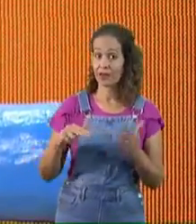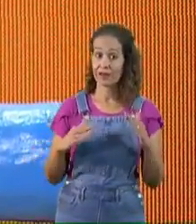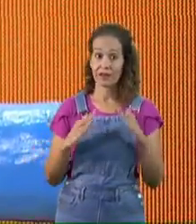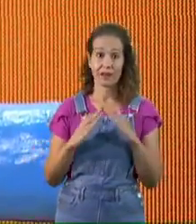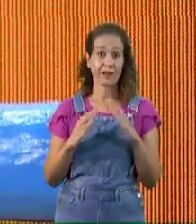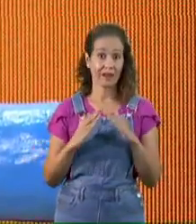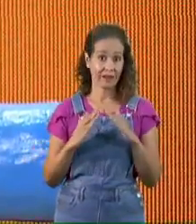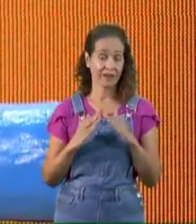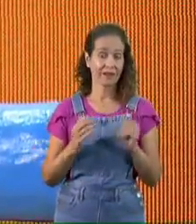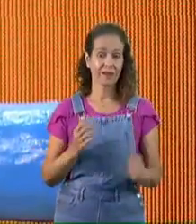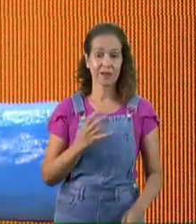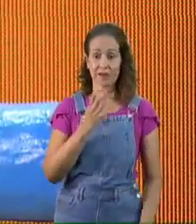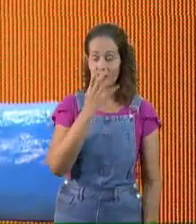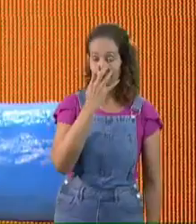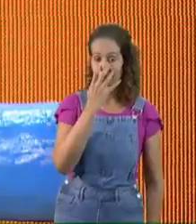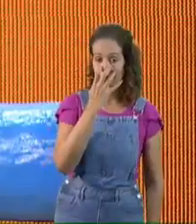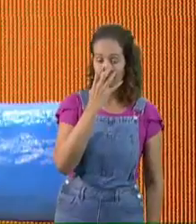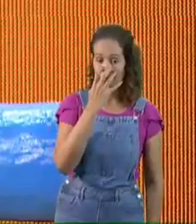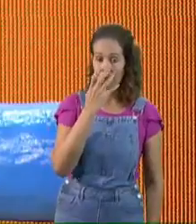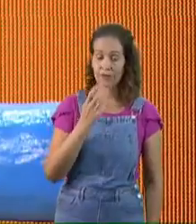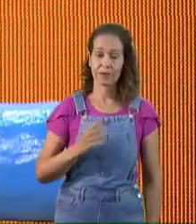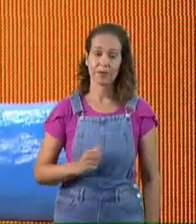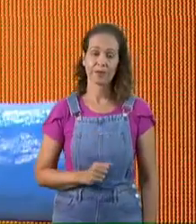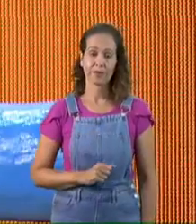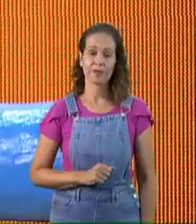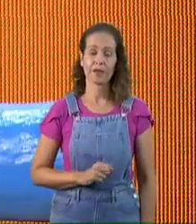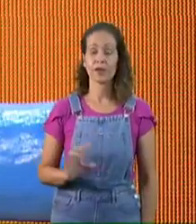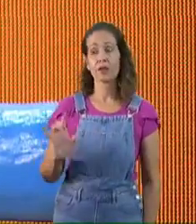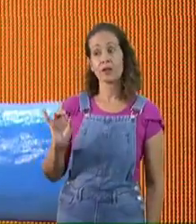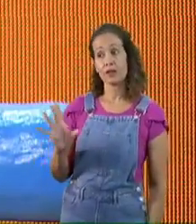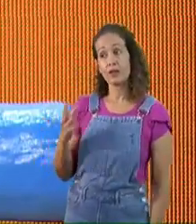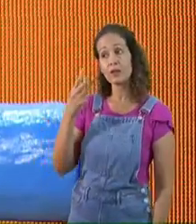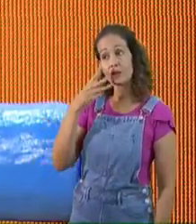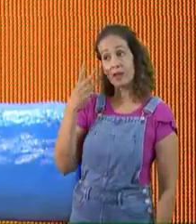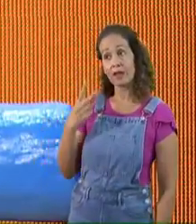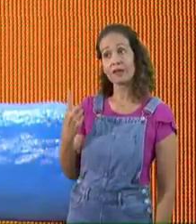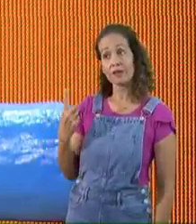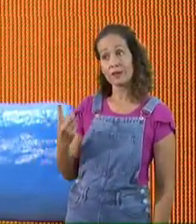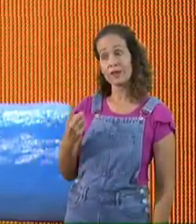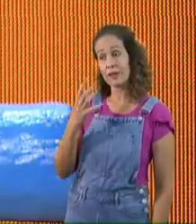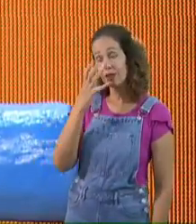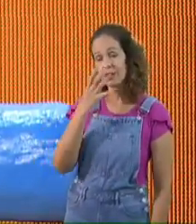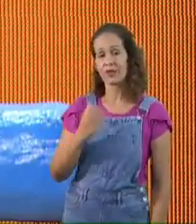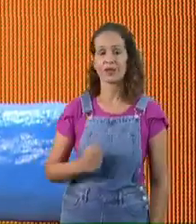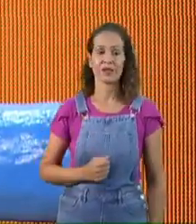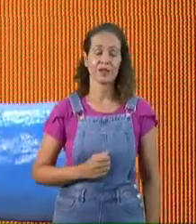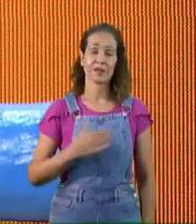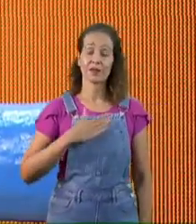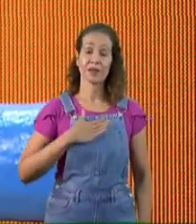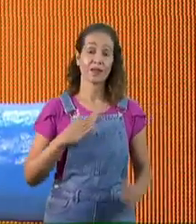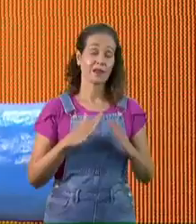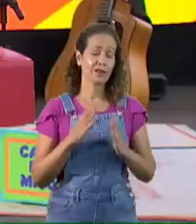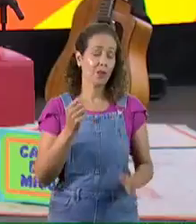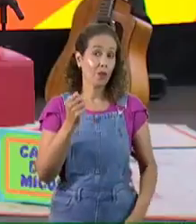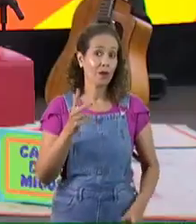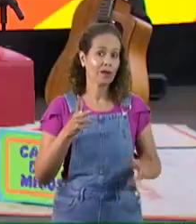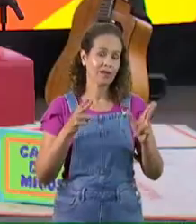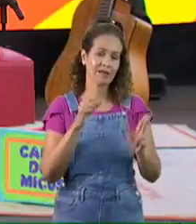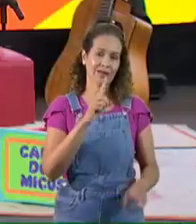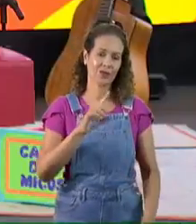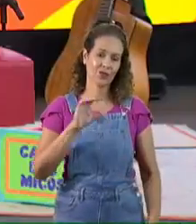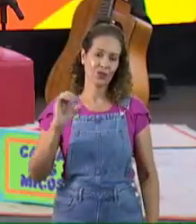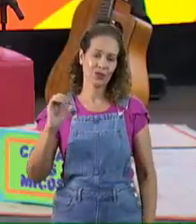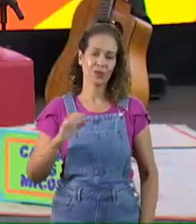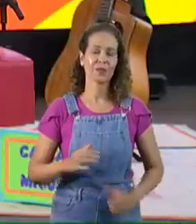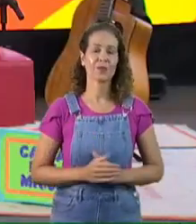viu? Cachorro... Um gato e um cachorro. Um gato e um cachorro? Minha casa é quase igual um zoológico. Vai lá, Carol. Eu